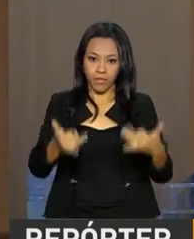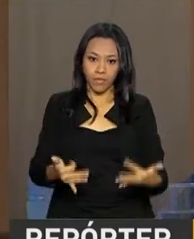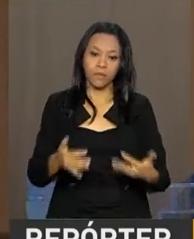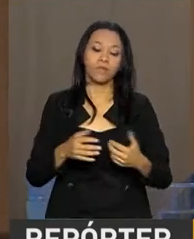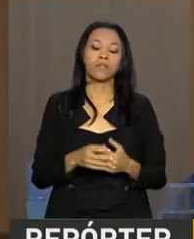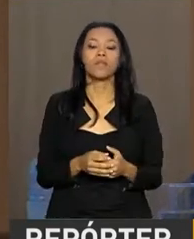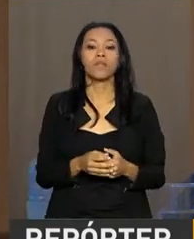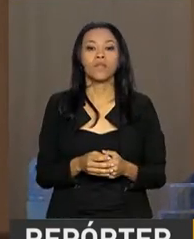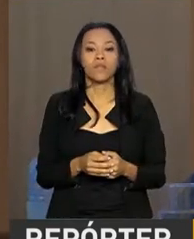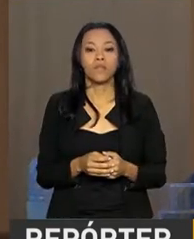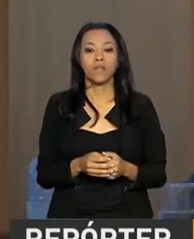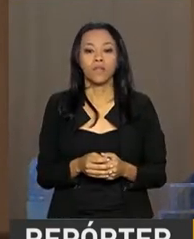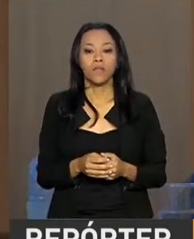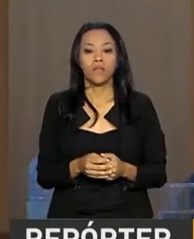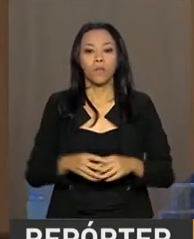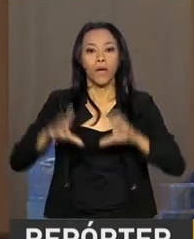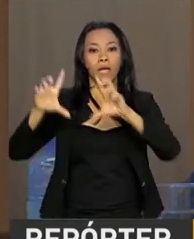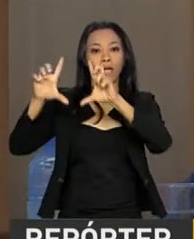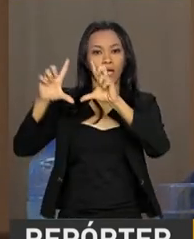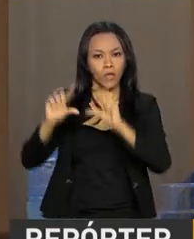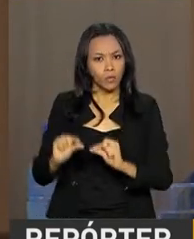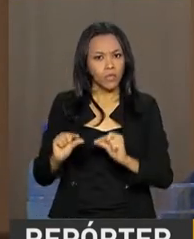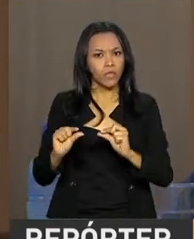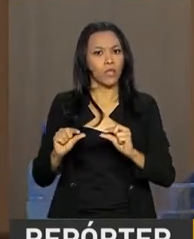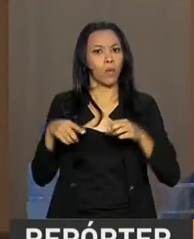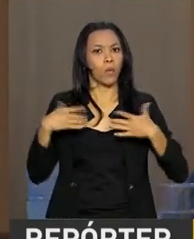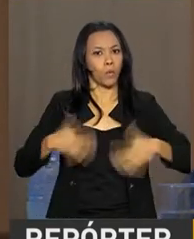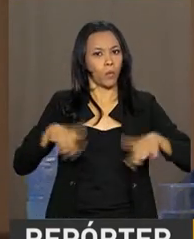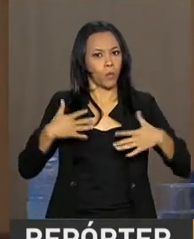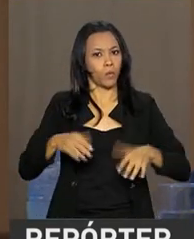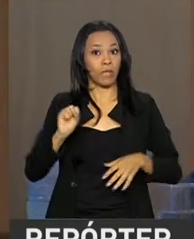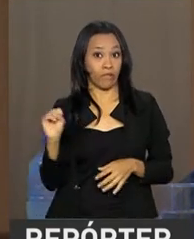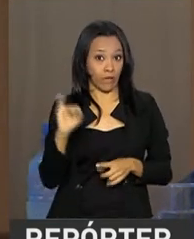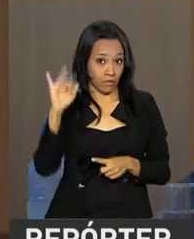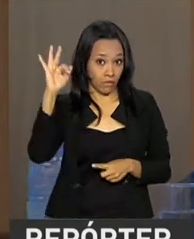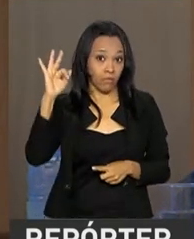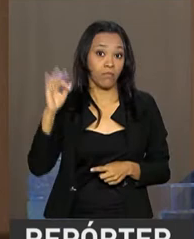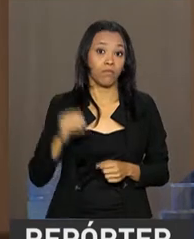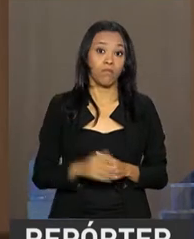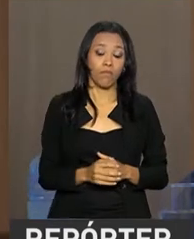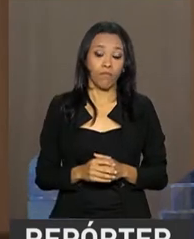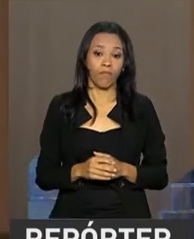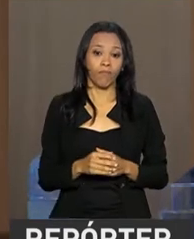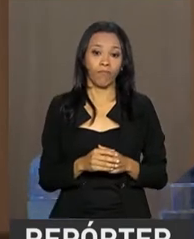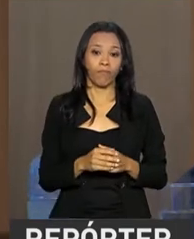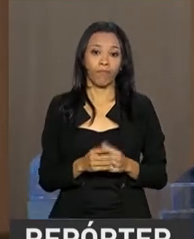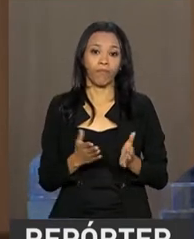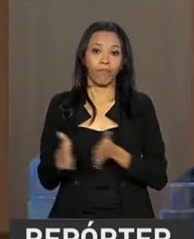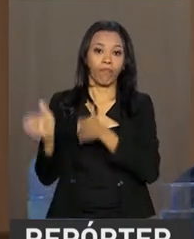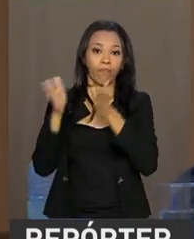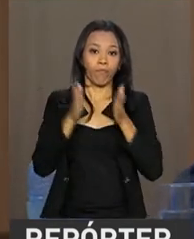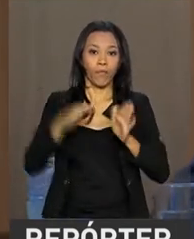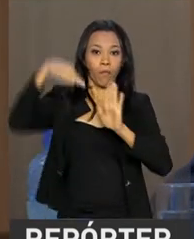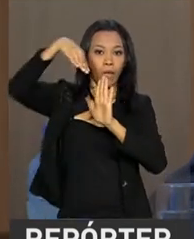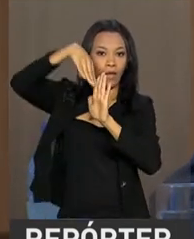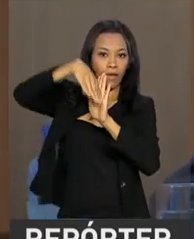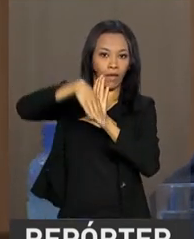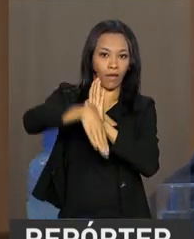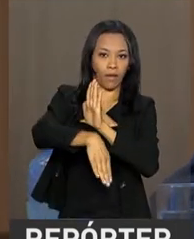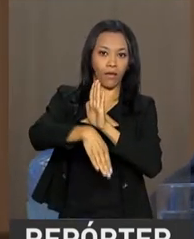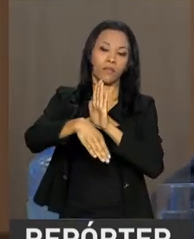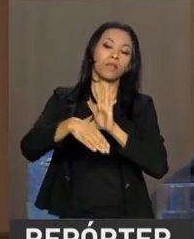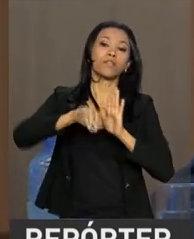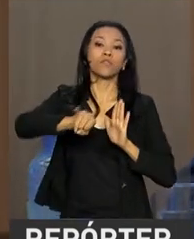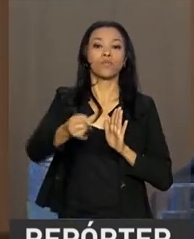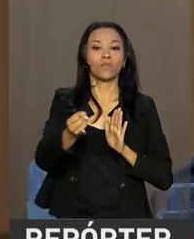raia, uma redução significativa da inflação, com uma queda substancial da taxa